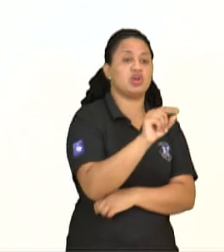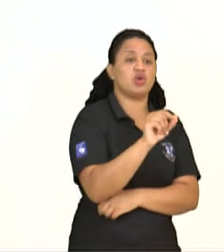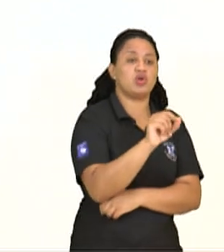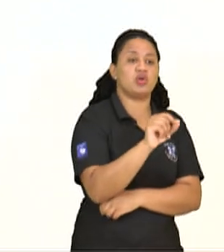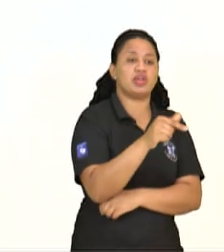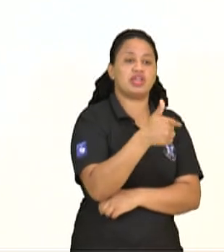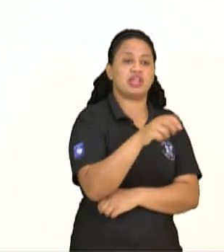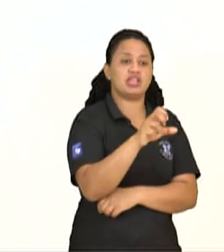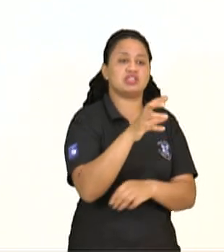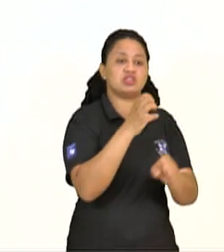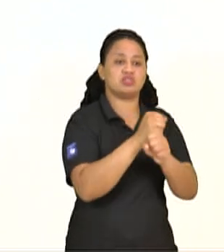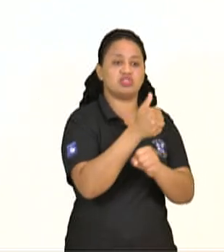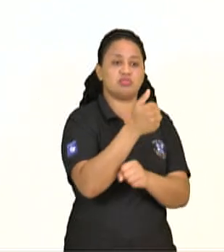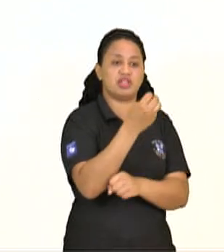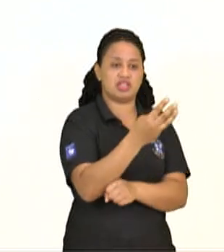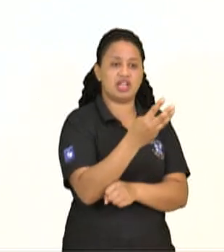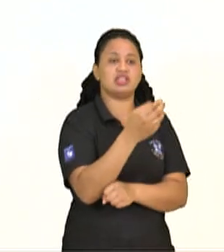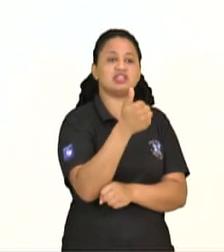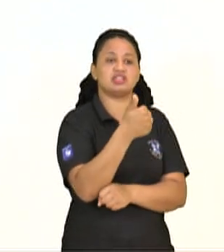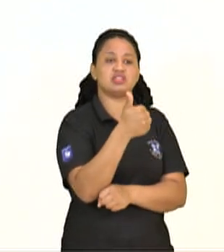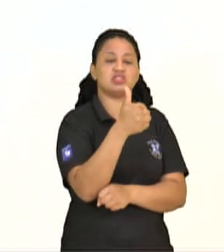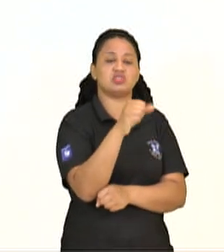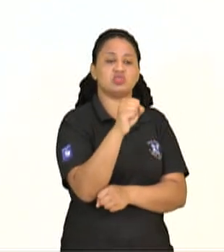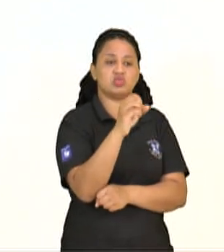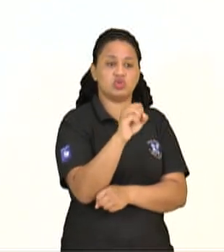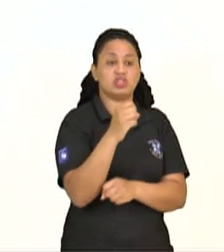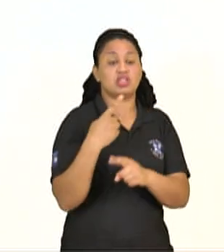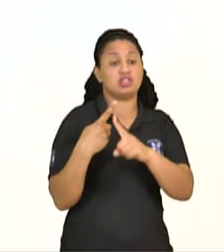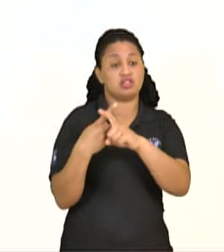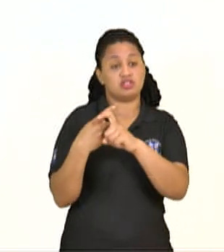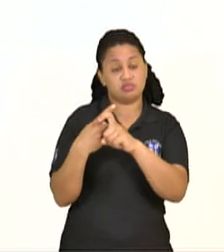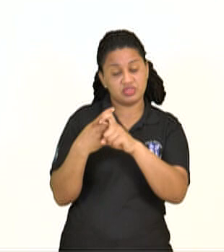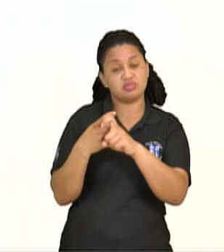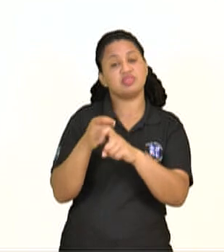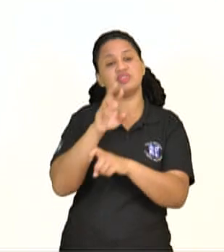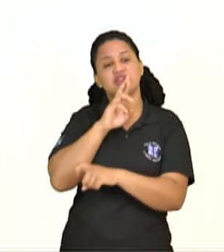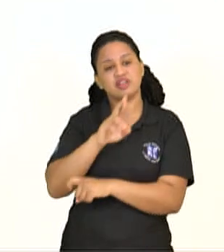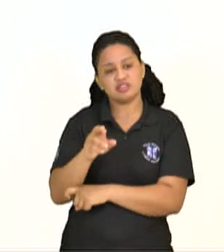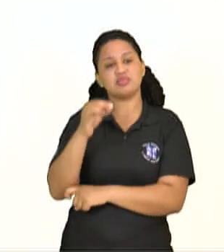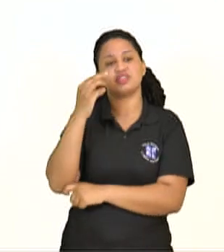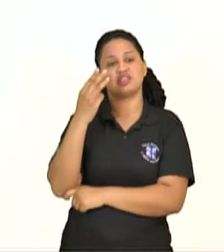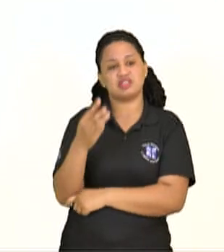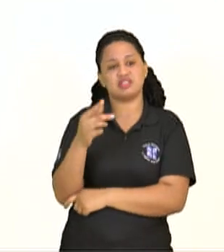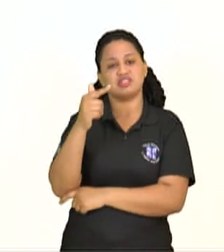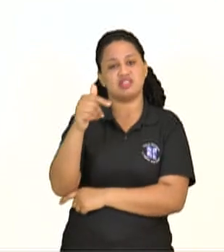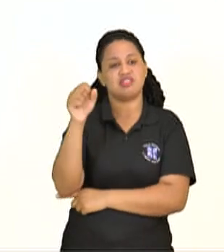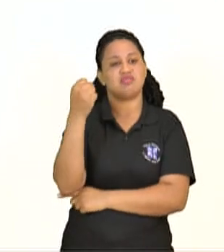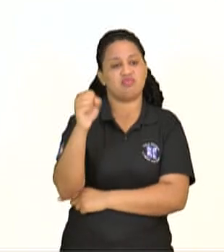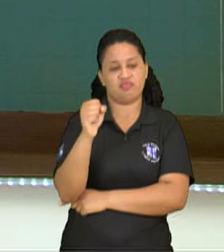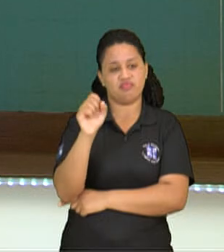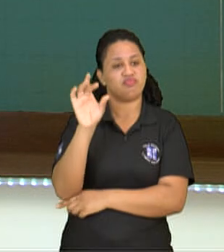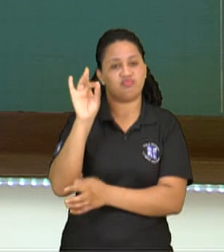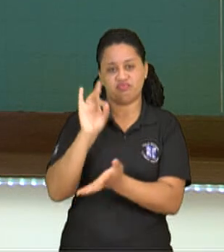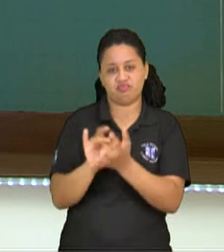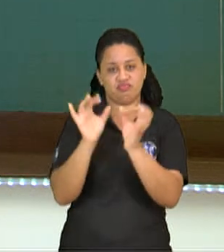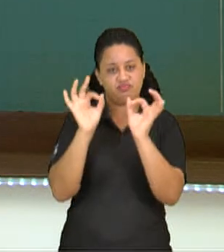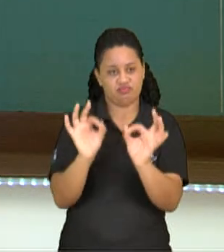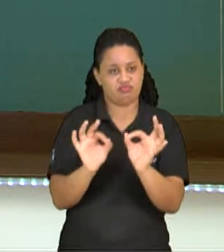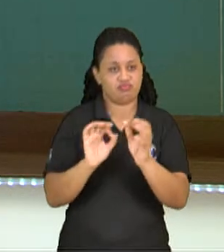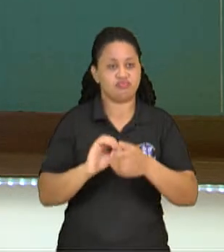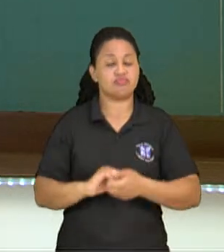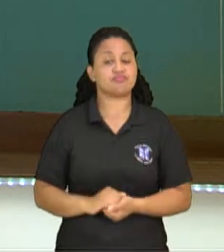vai ter 18, né, a Lígia, tá? E multiplicando essas idades vai dar exatamente ali, né, 378, tá